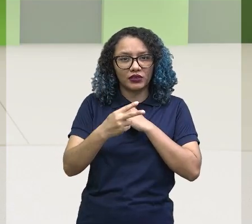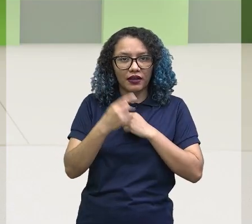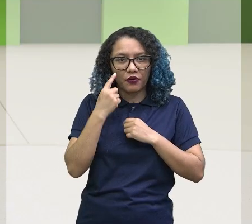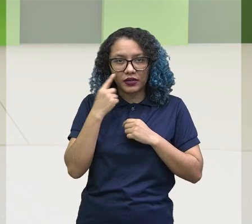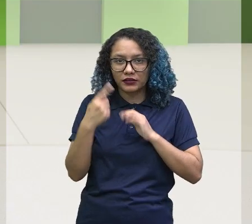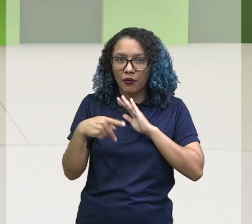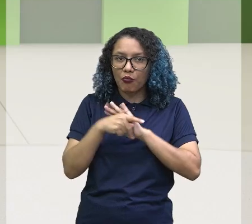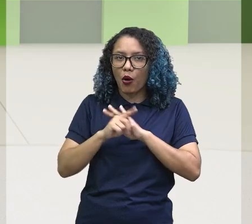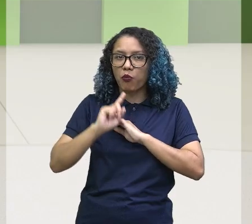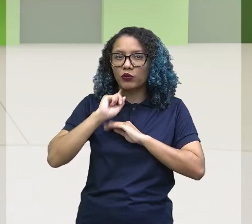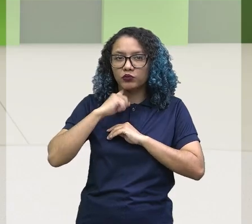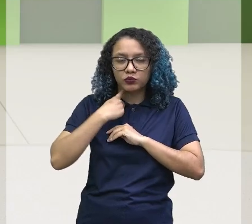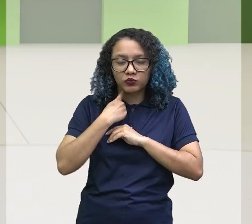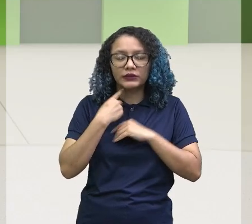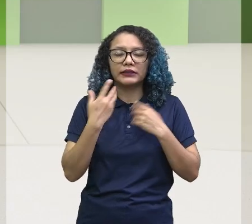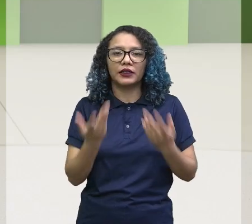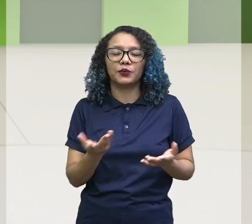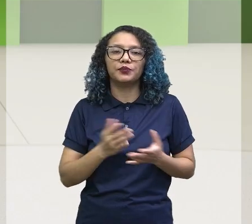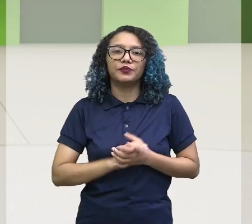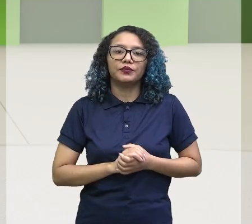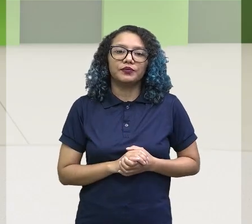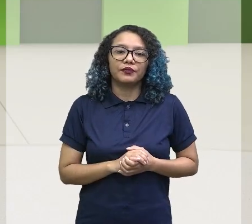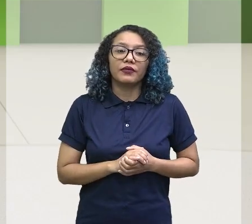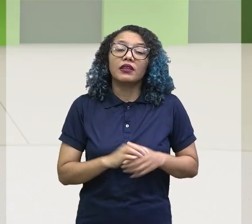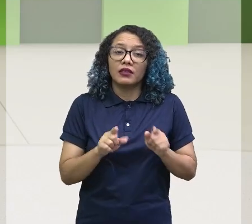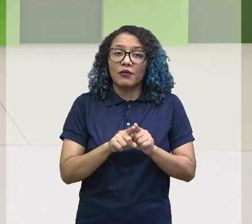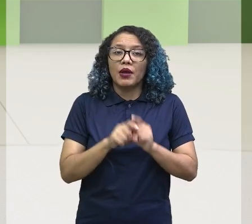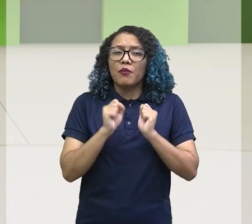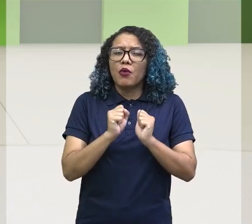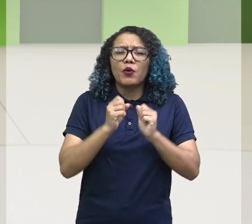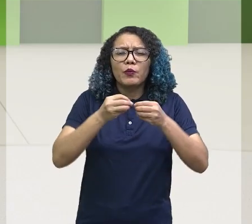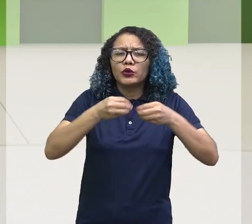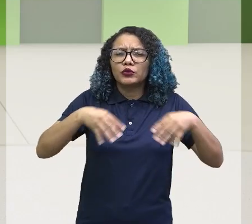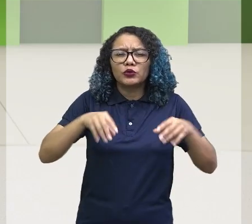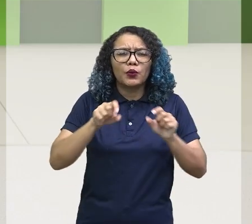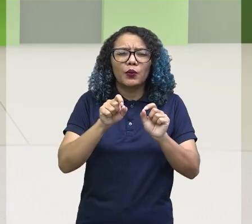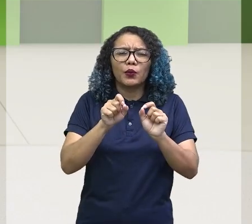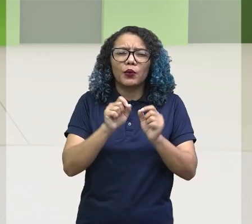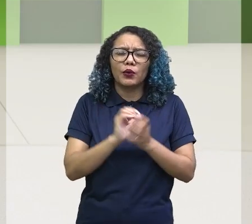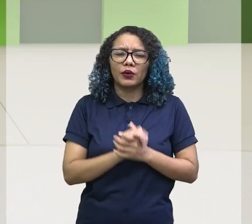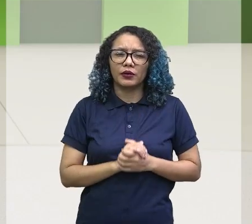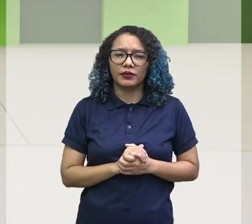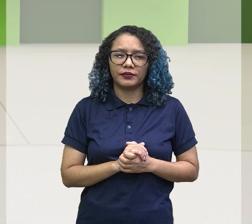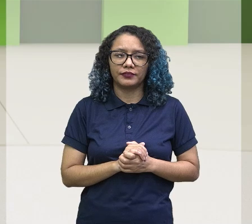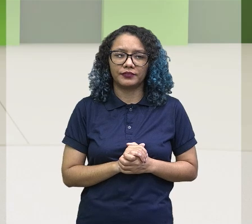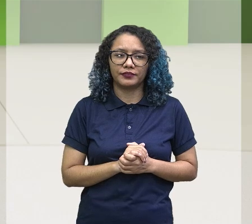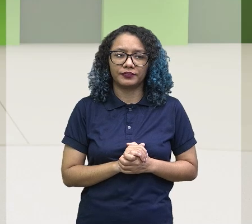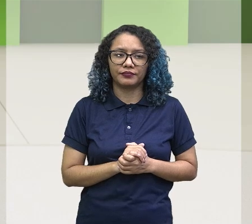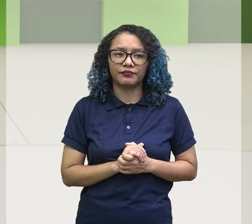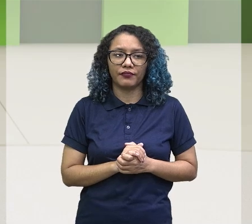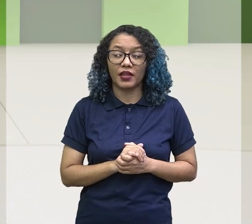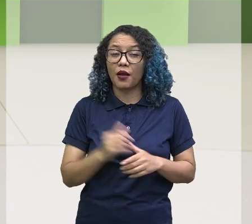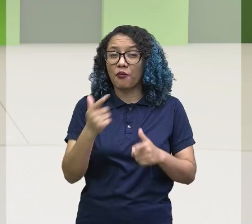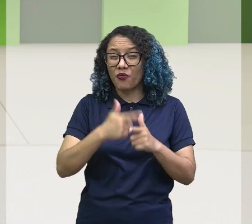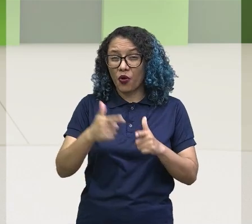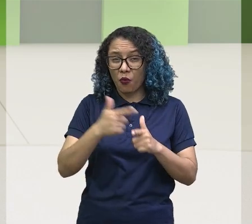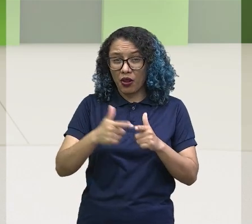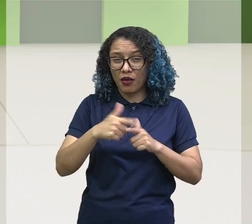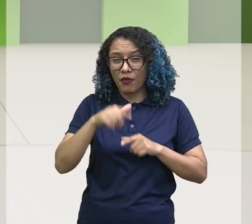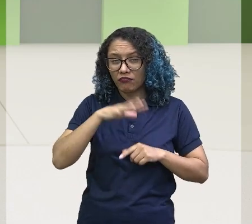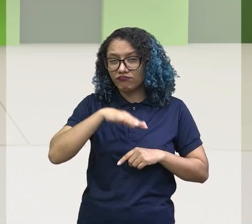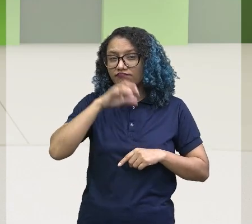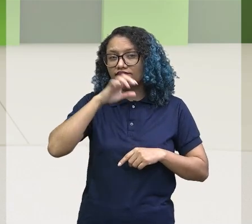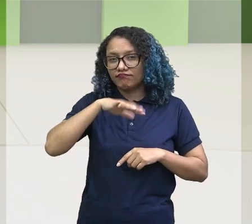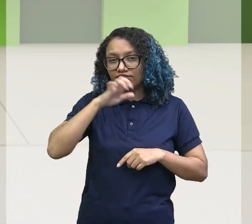essa poluição, ela pode, também prejudicar no sentido de que aumenta as síndromes respiratórias, Porque